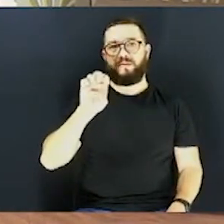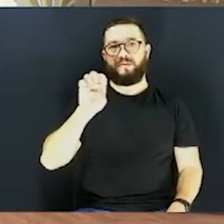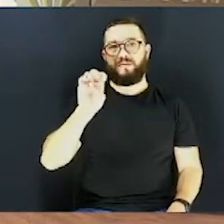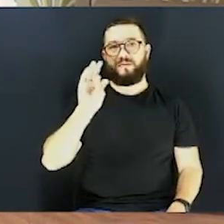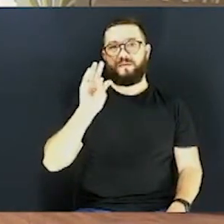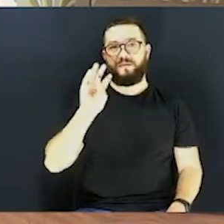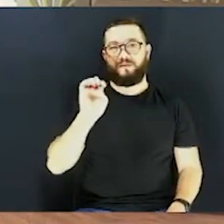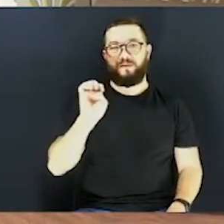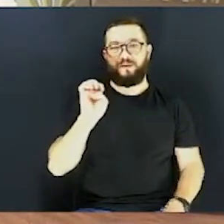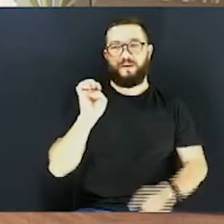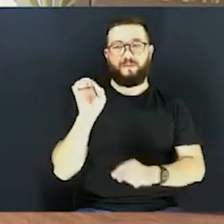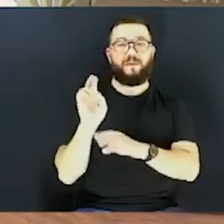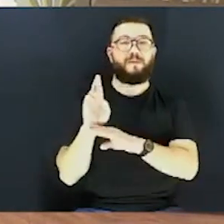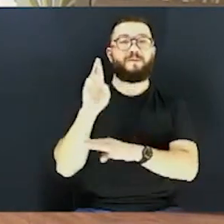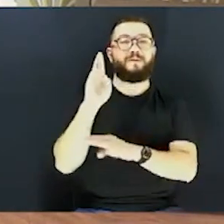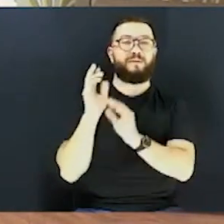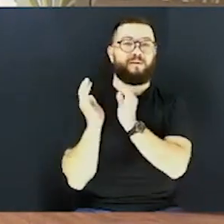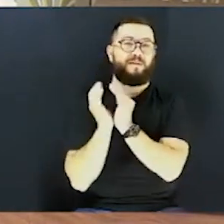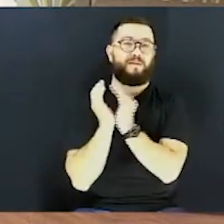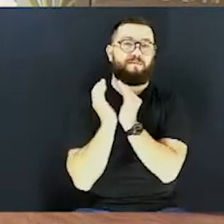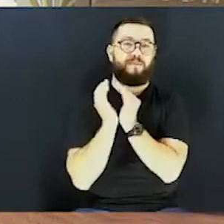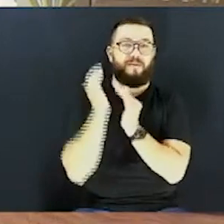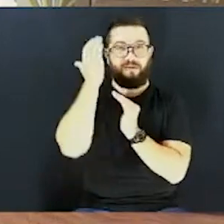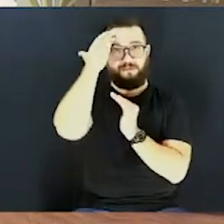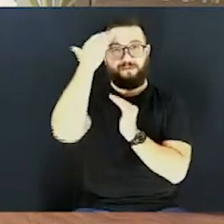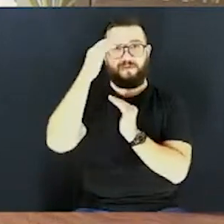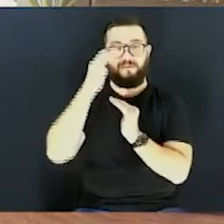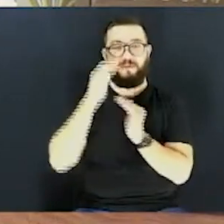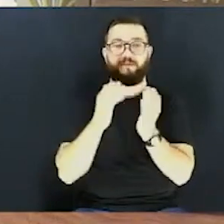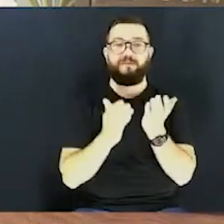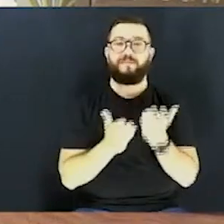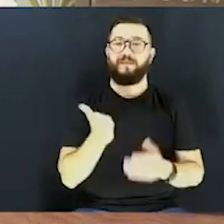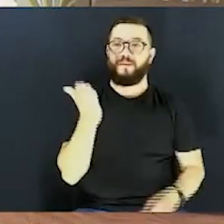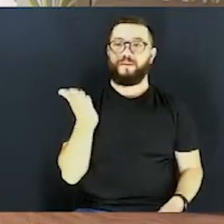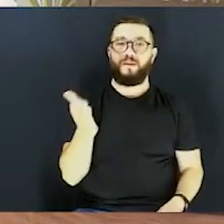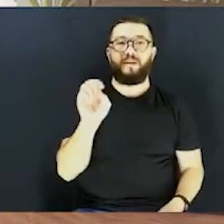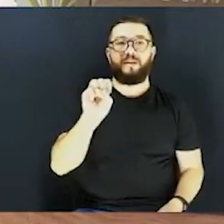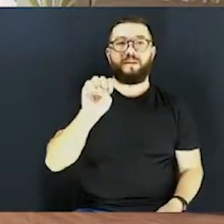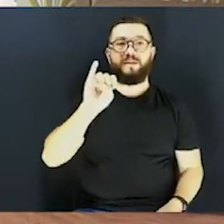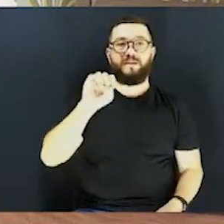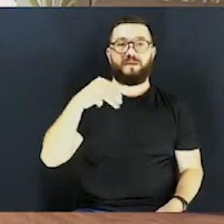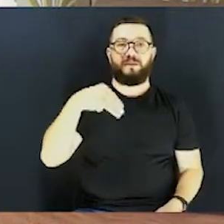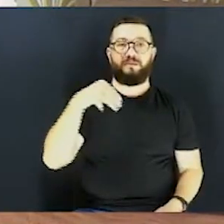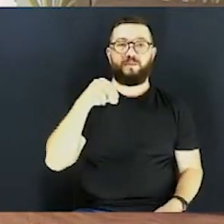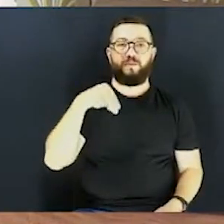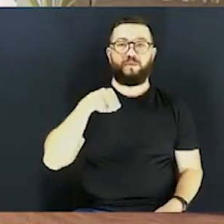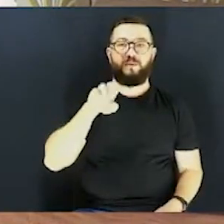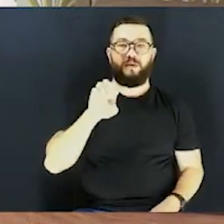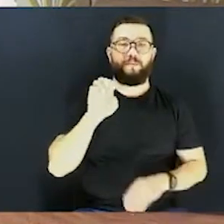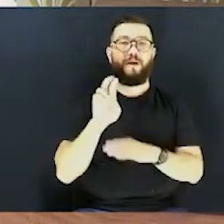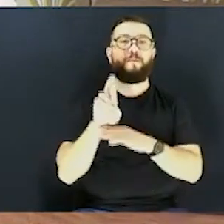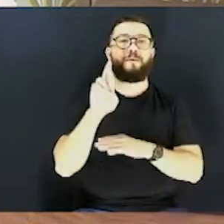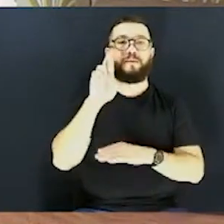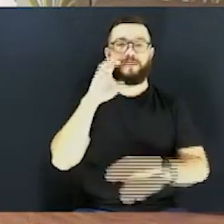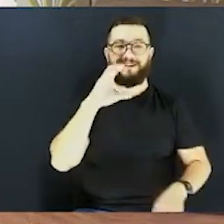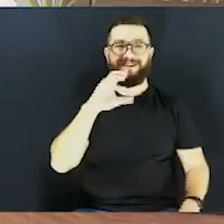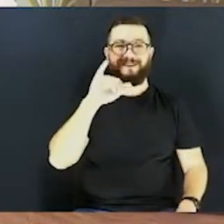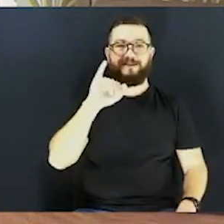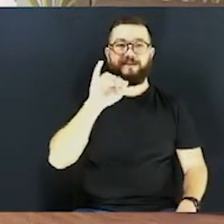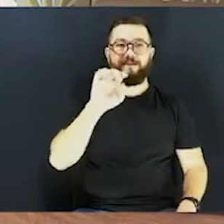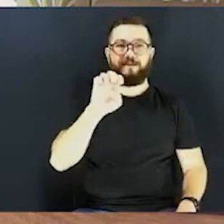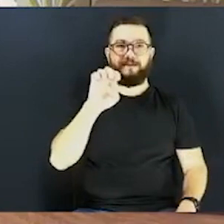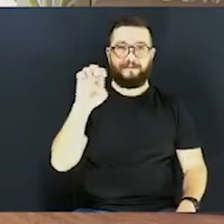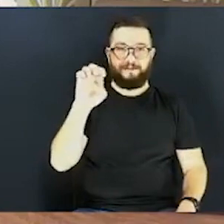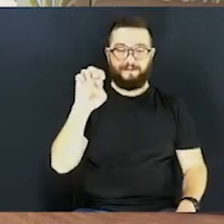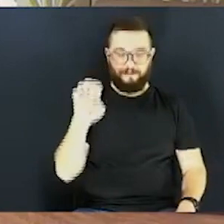querida Simone Paulin, representando o CIE do Paraná, a Melina Hidalgo, uma figura extraordinária,